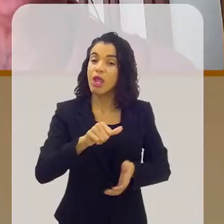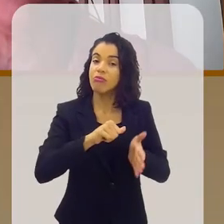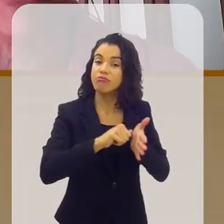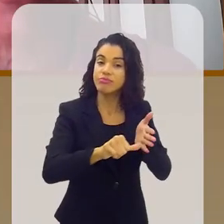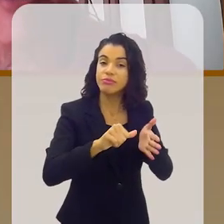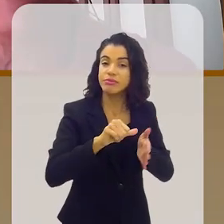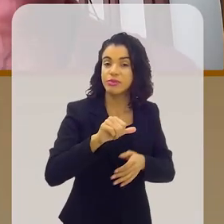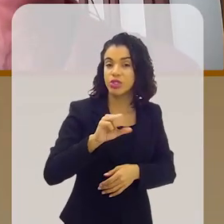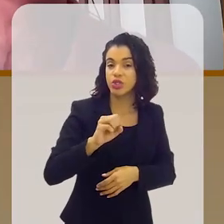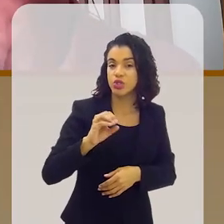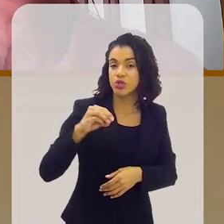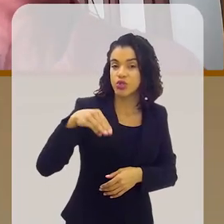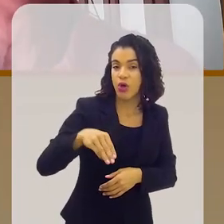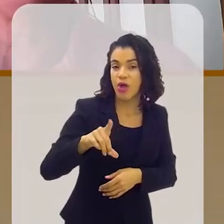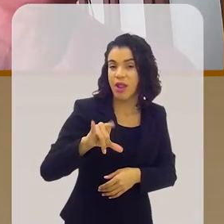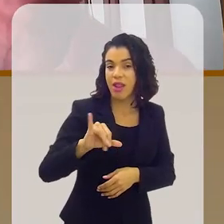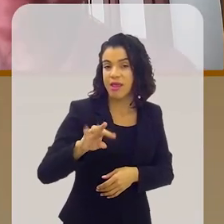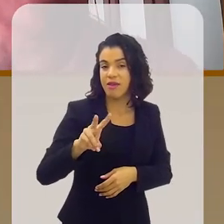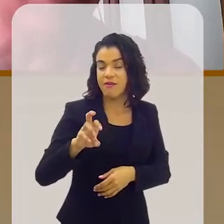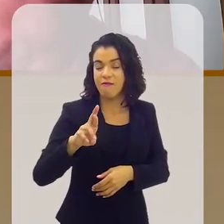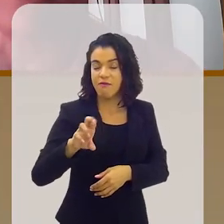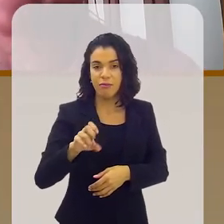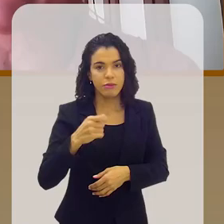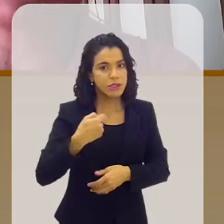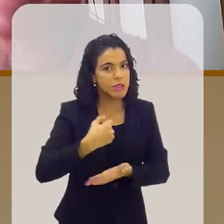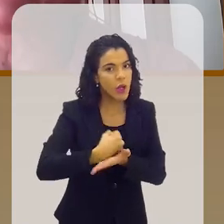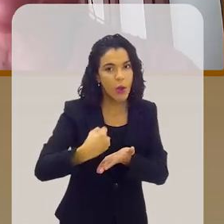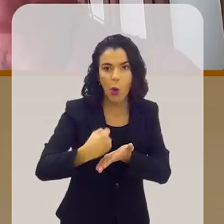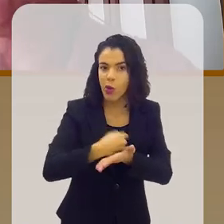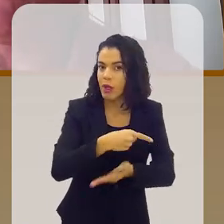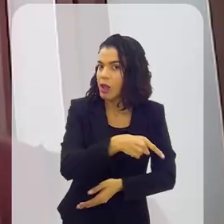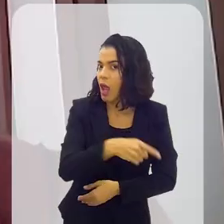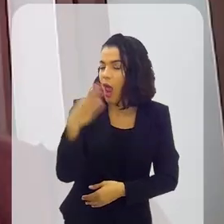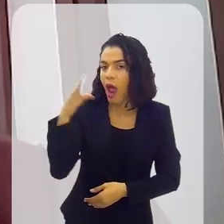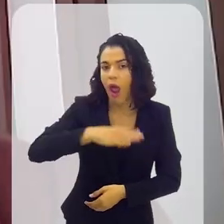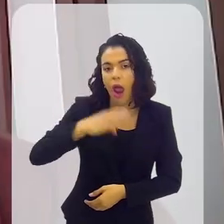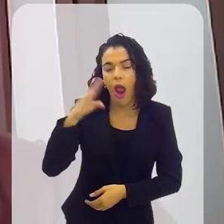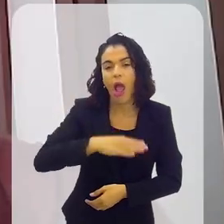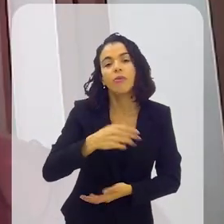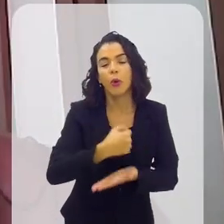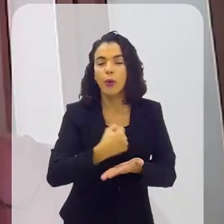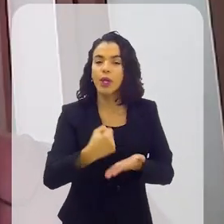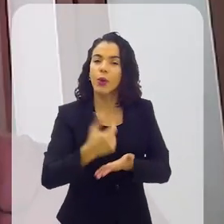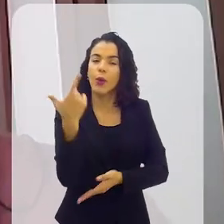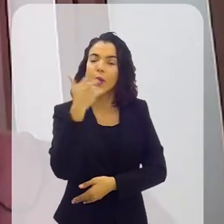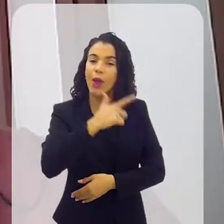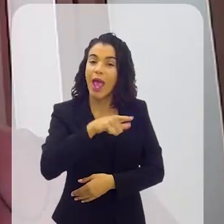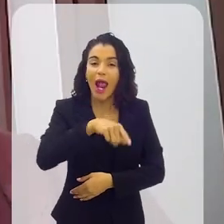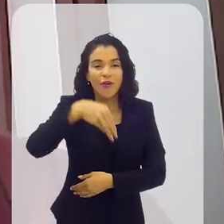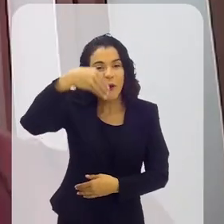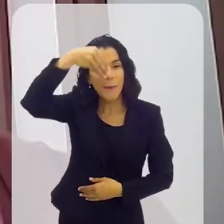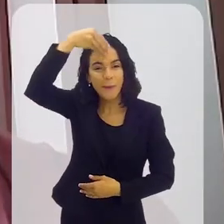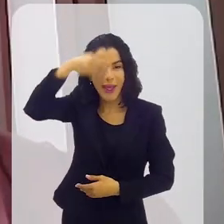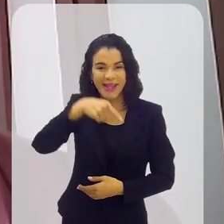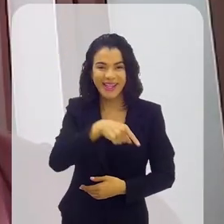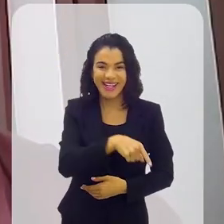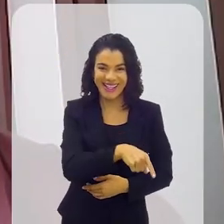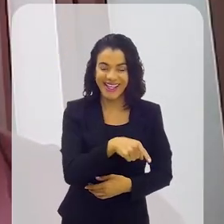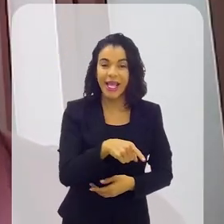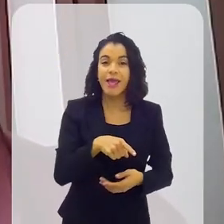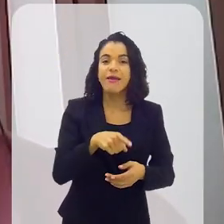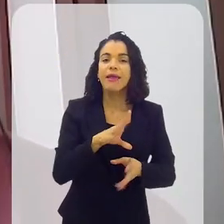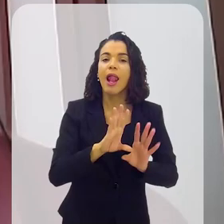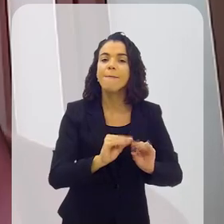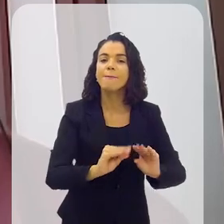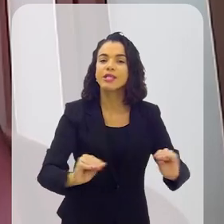um selo da Som Livre, e falou: você tem que contratar esses caras, outros vão levar. Aí ele contratou, e ela foi tão madrinha que